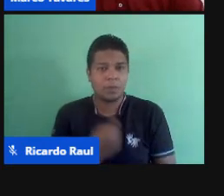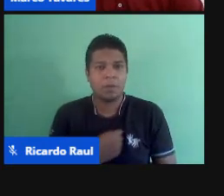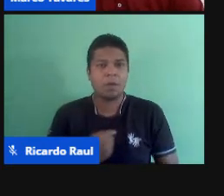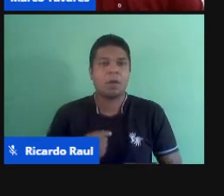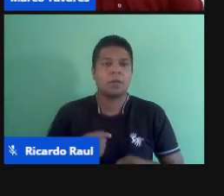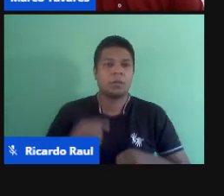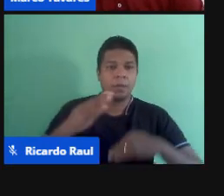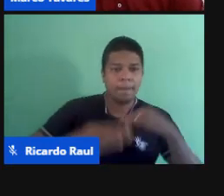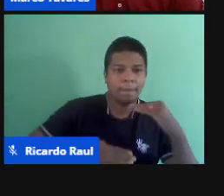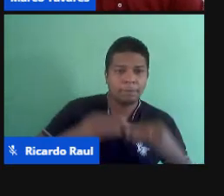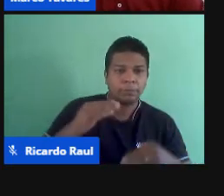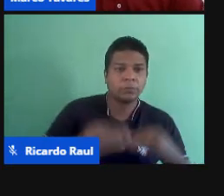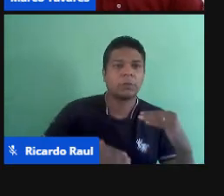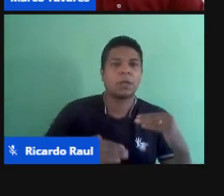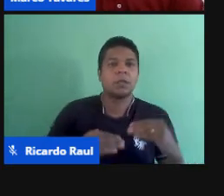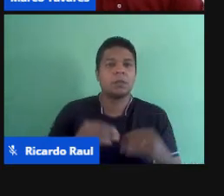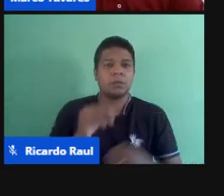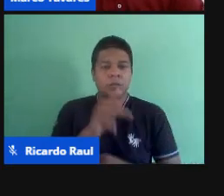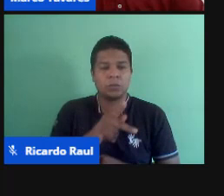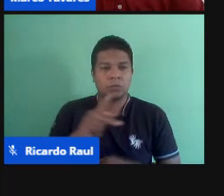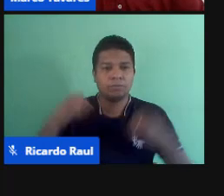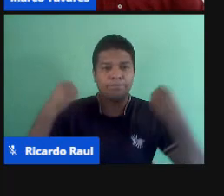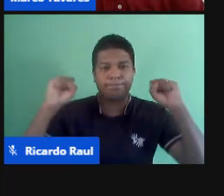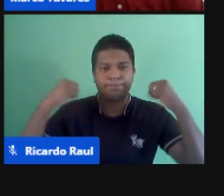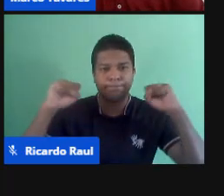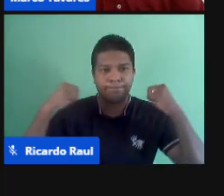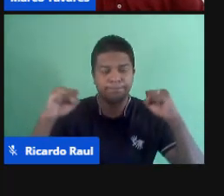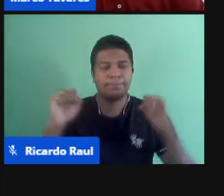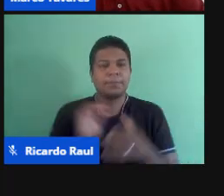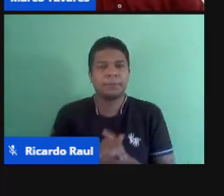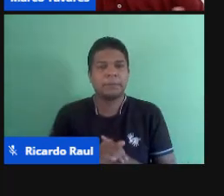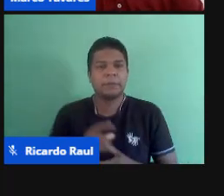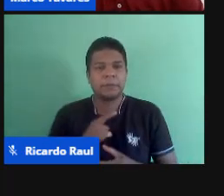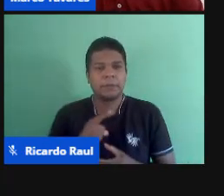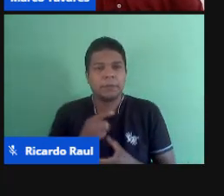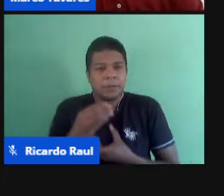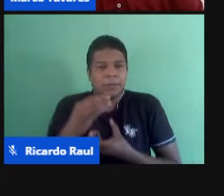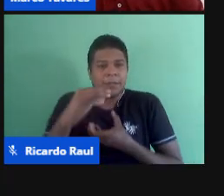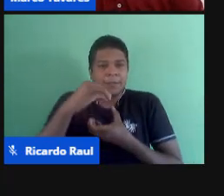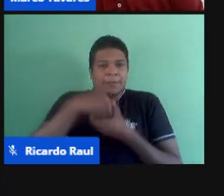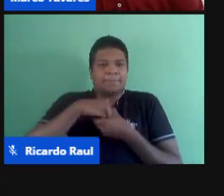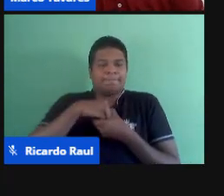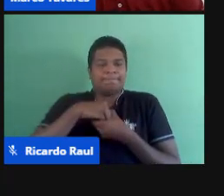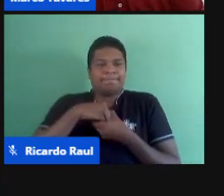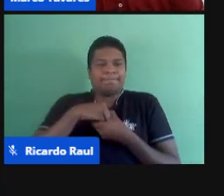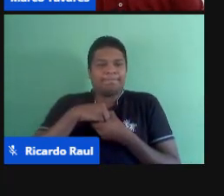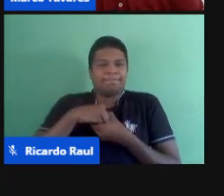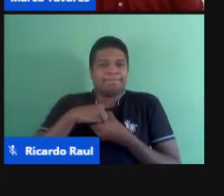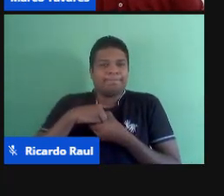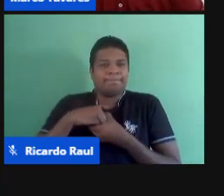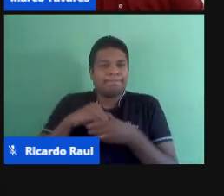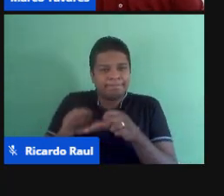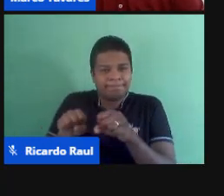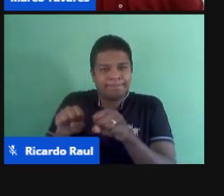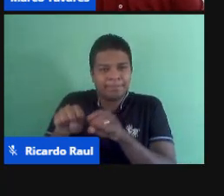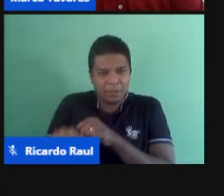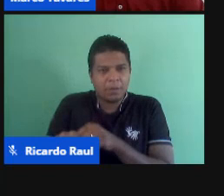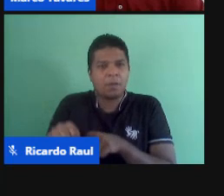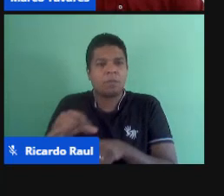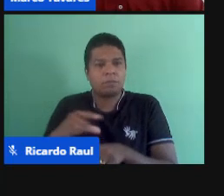de educação física, a gente tem muito dentro da gente, a gente vem na nossa formação já com a